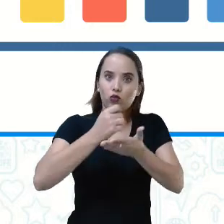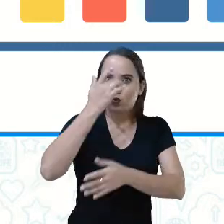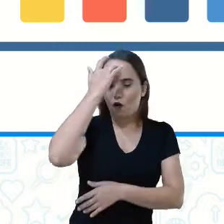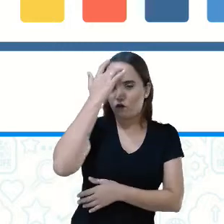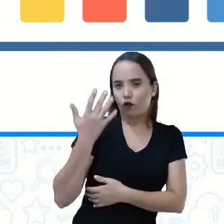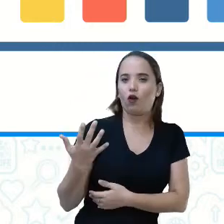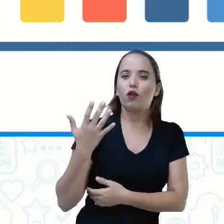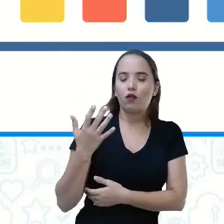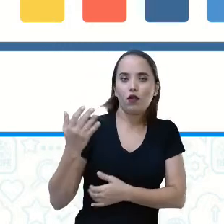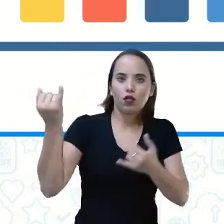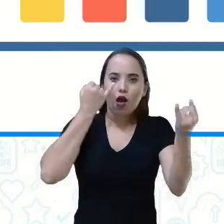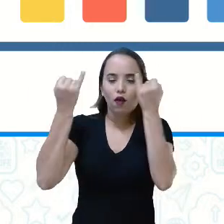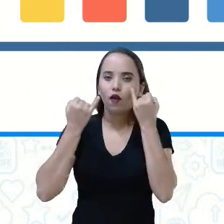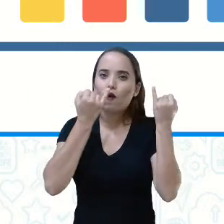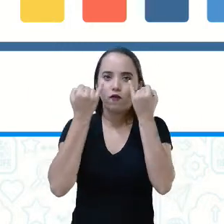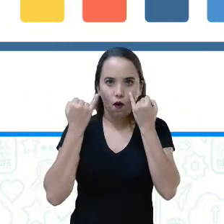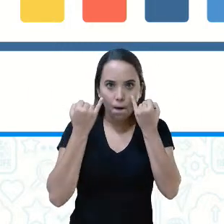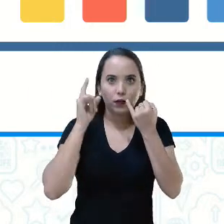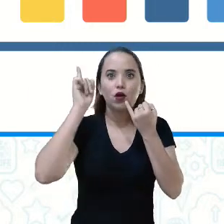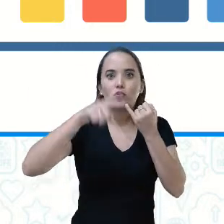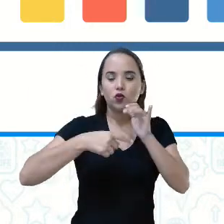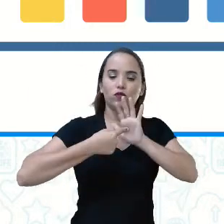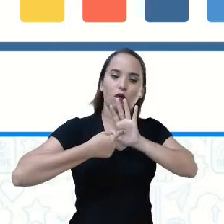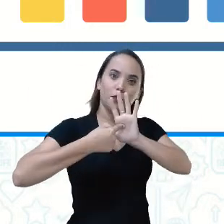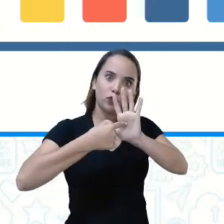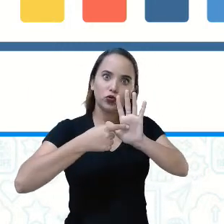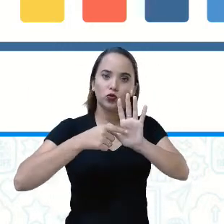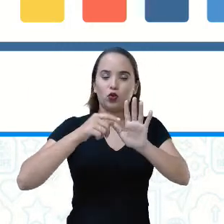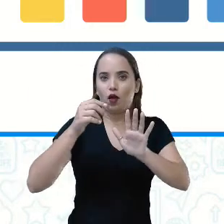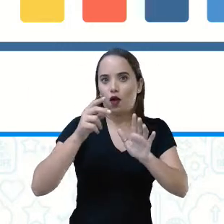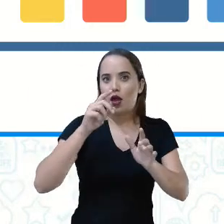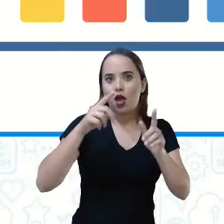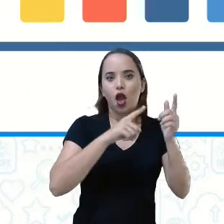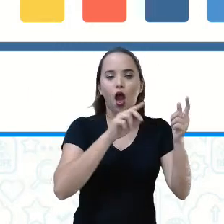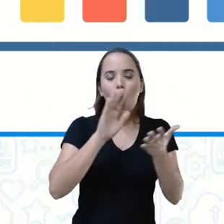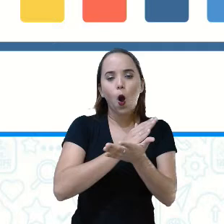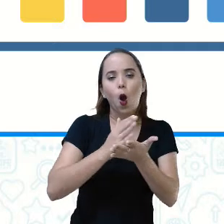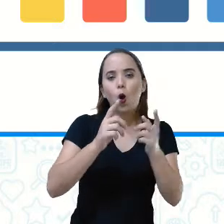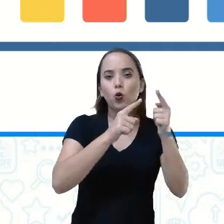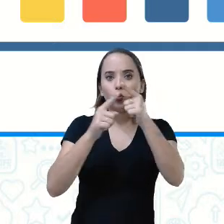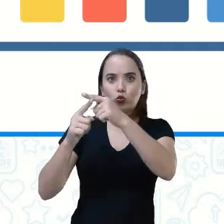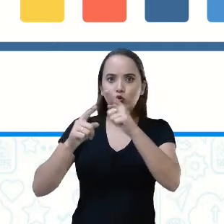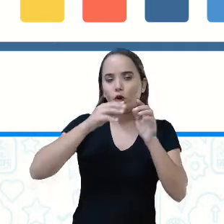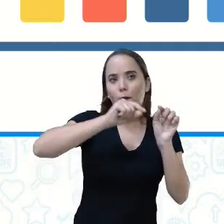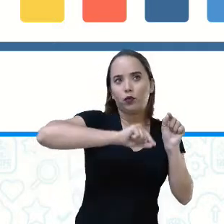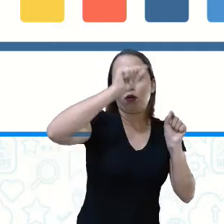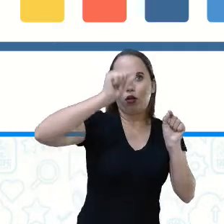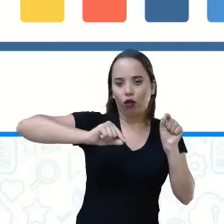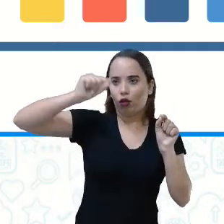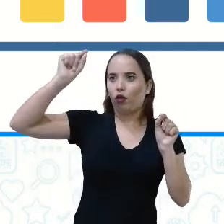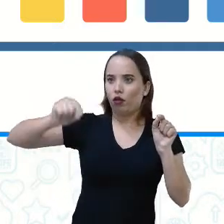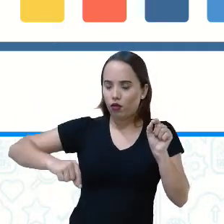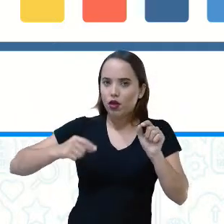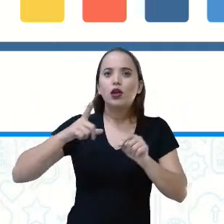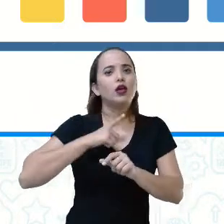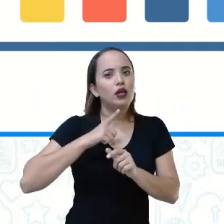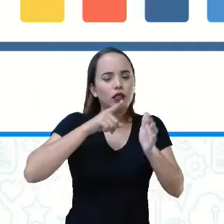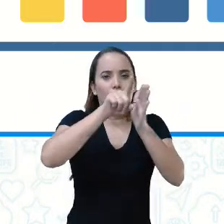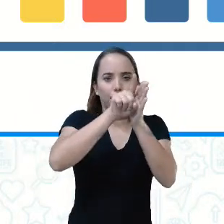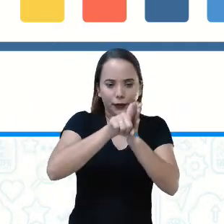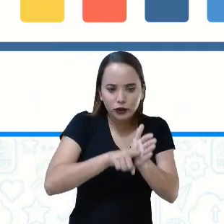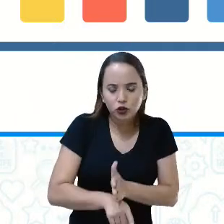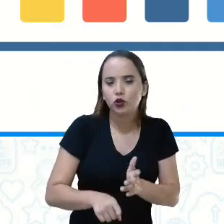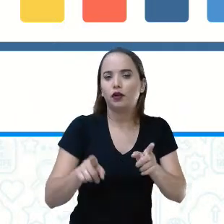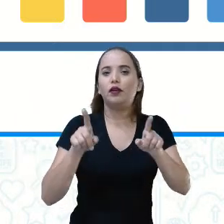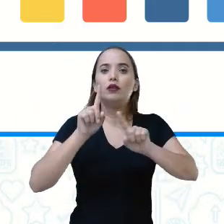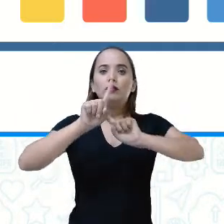dados, os quais costumam ser dispostos em tabelas quando se realizam pesquisas estatísticas. Então vai ter a pesquisa, vai ter lá os